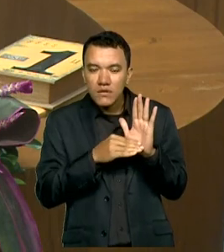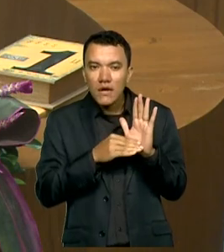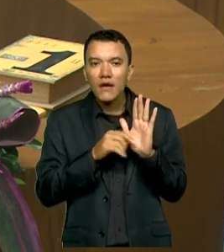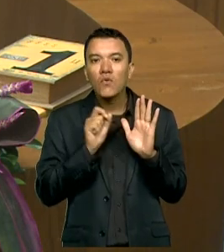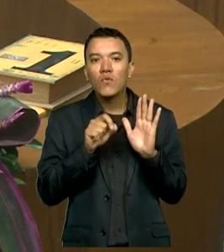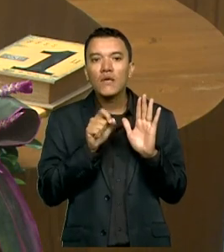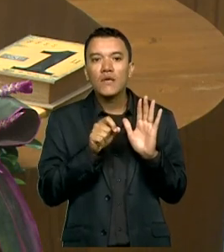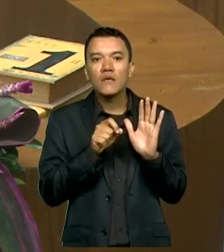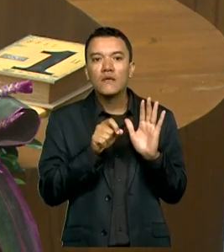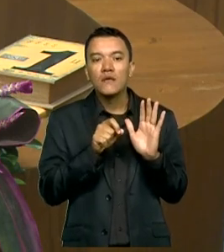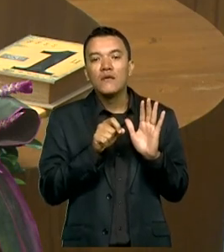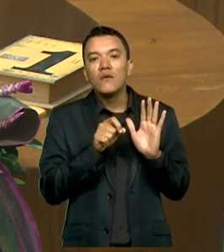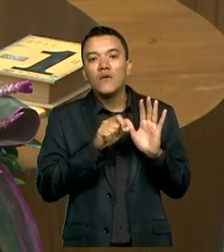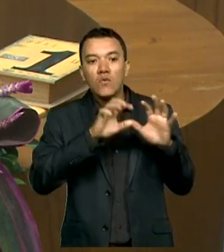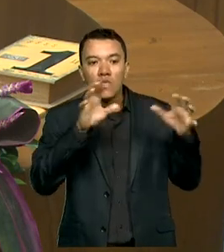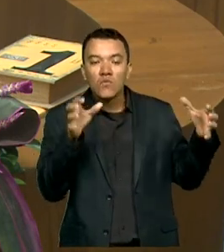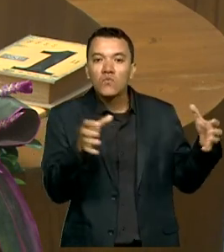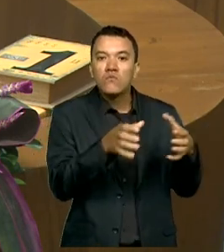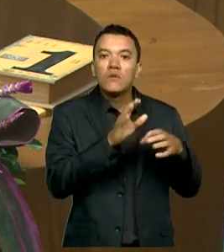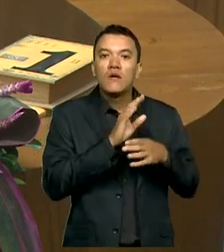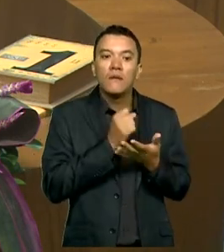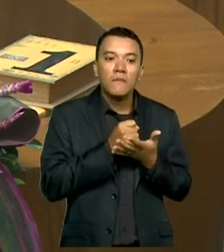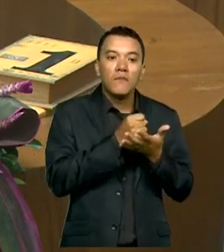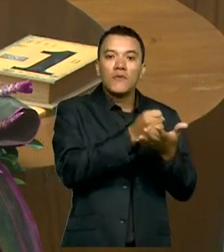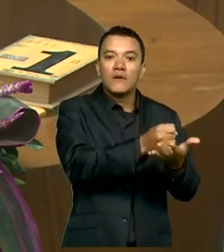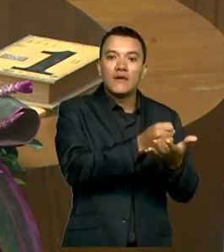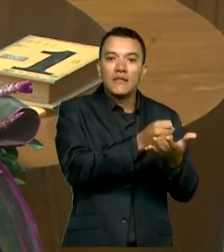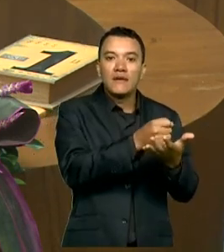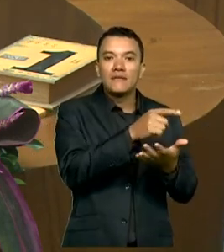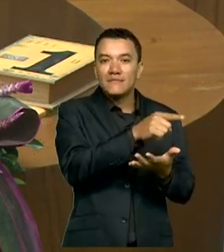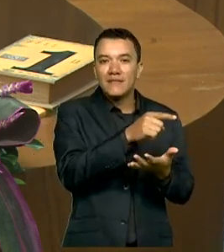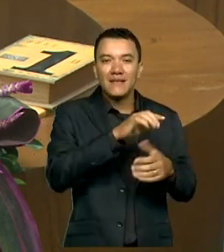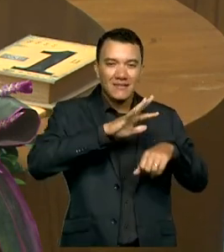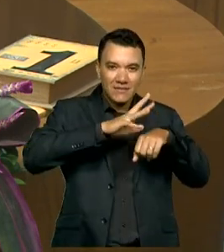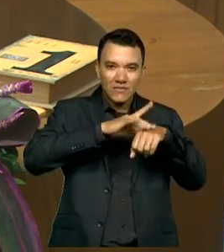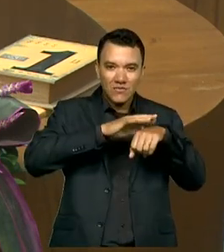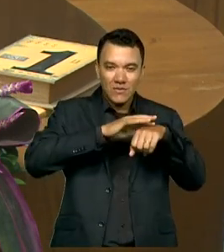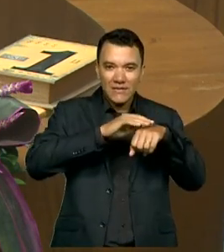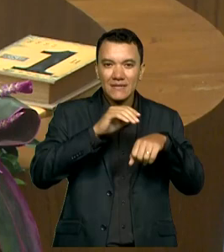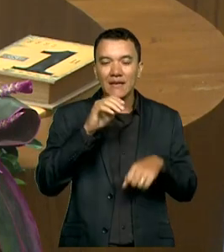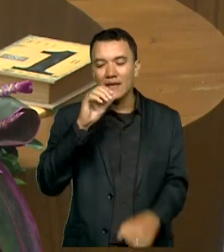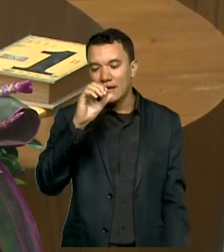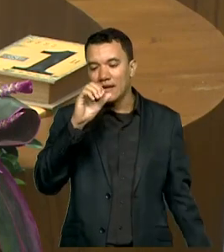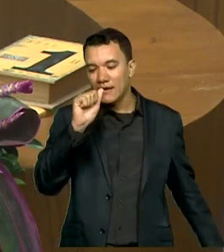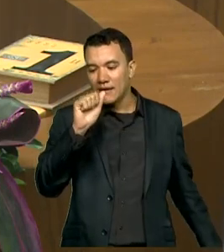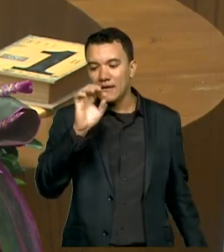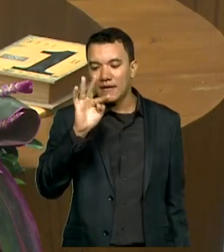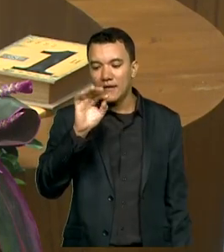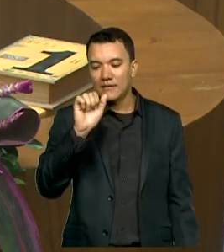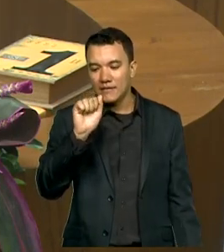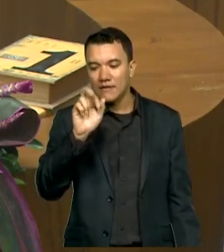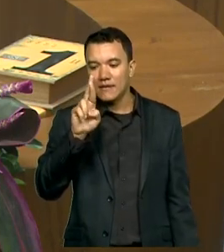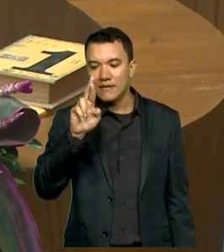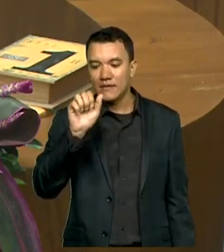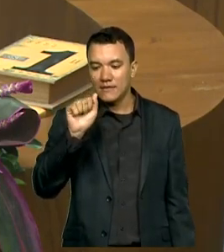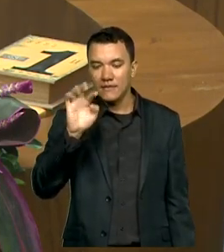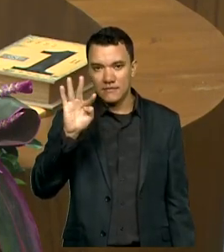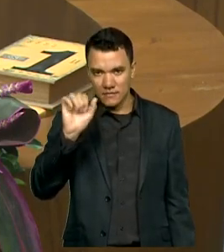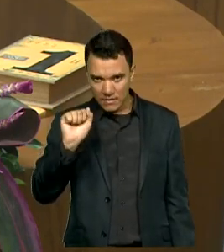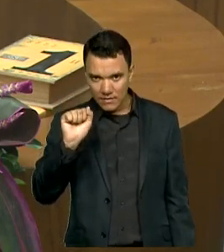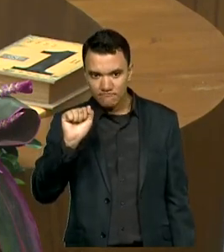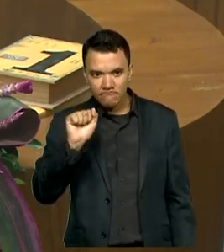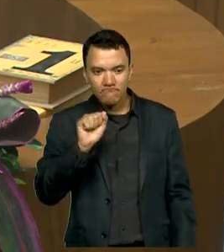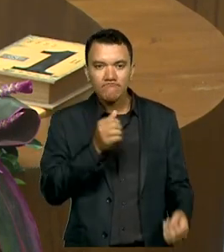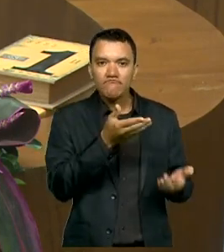cataratas também para a cidade de Balsas e região, emendas colocadas aqui na saúde, como eu falo, quando